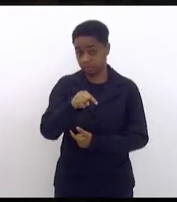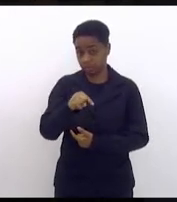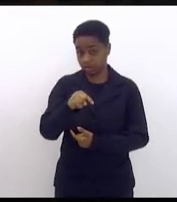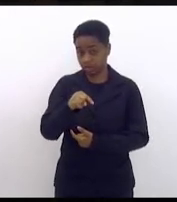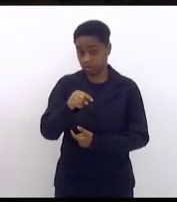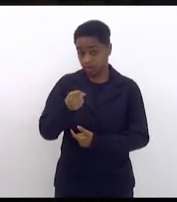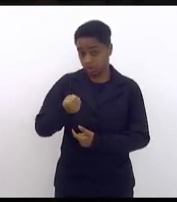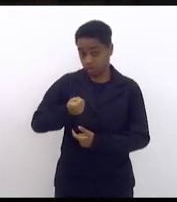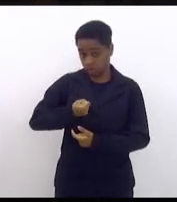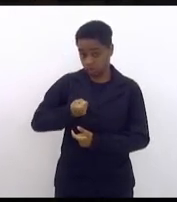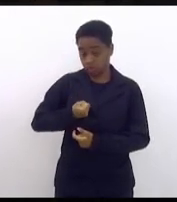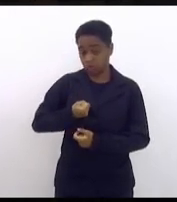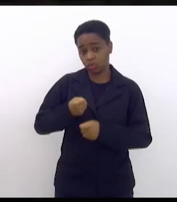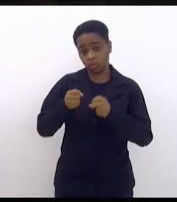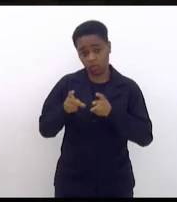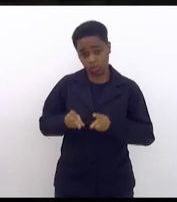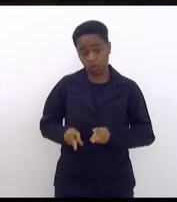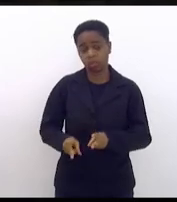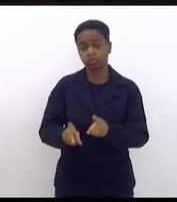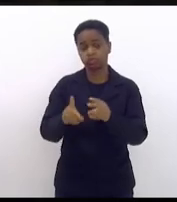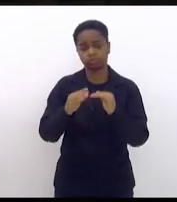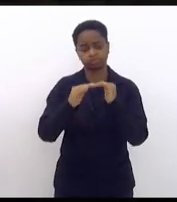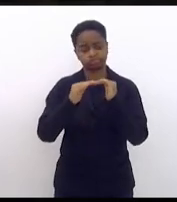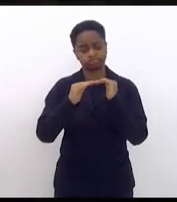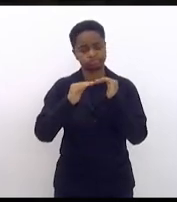manter, senhor presidente, que esses números vão se manter